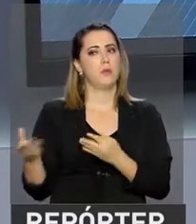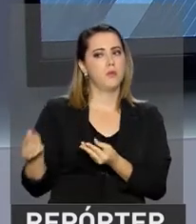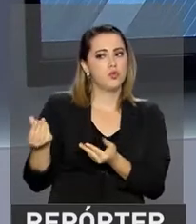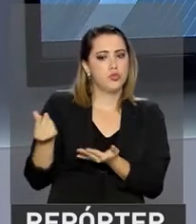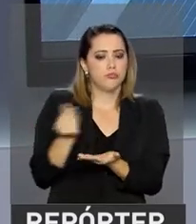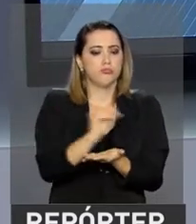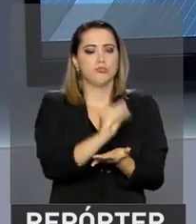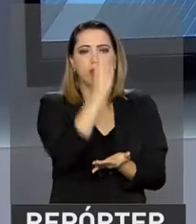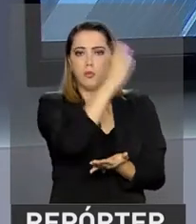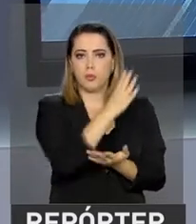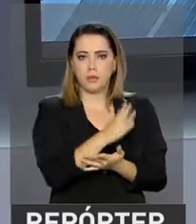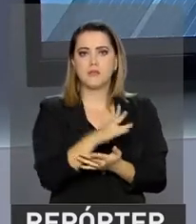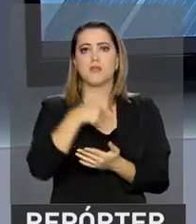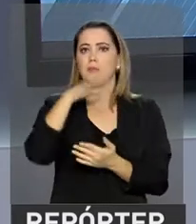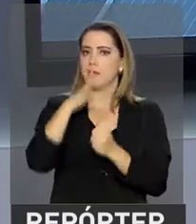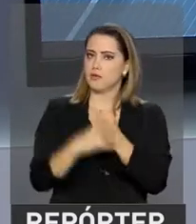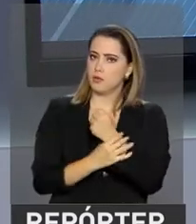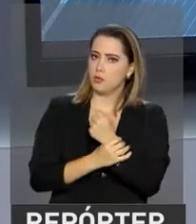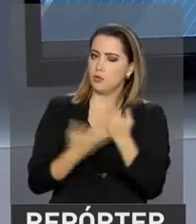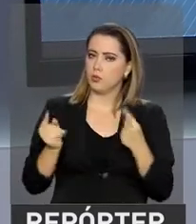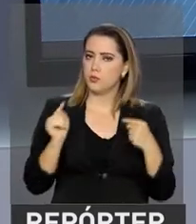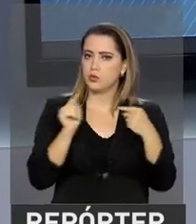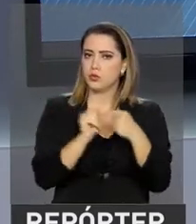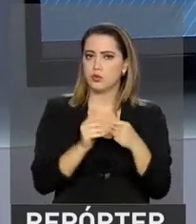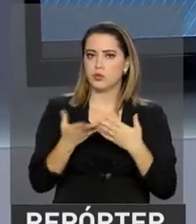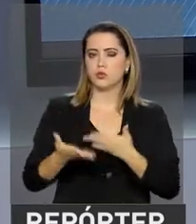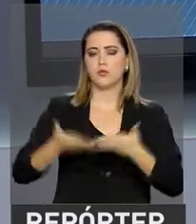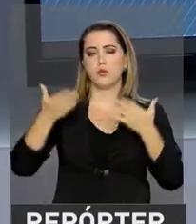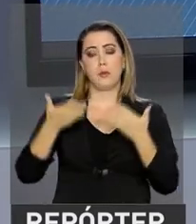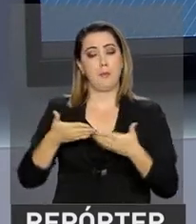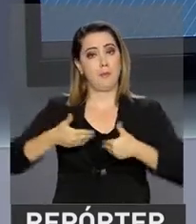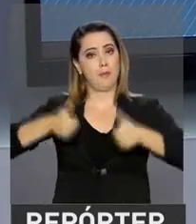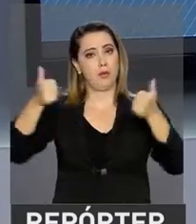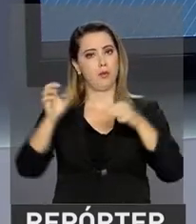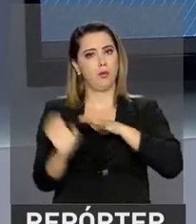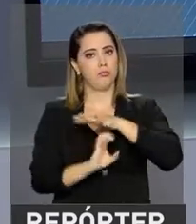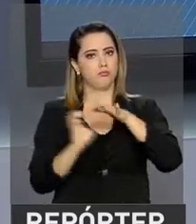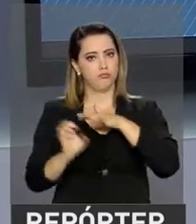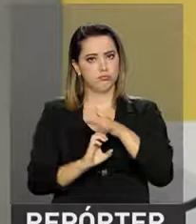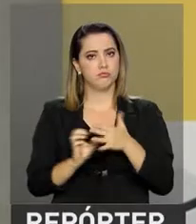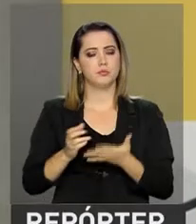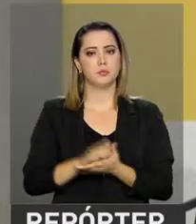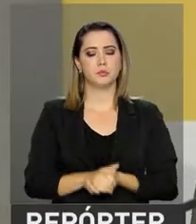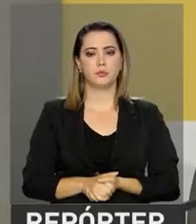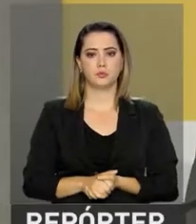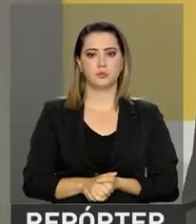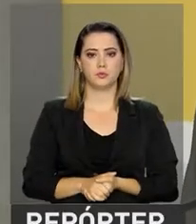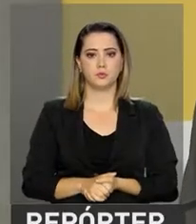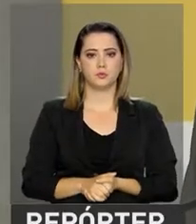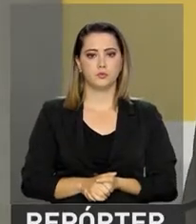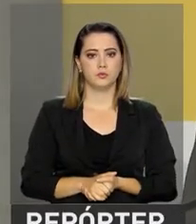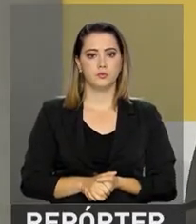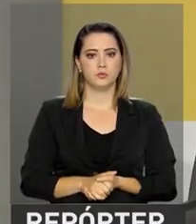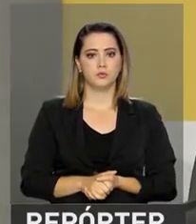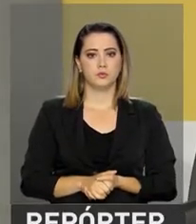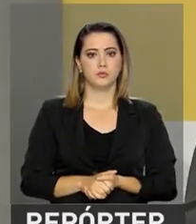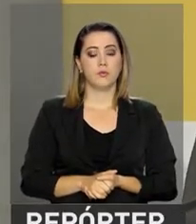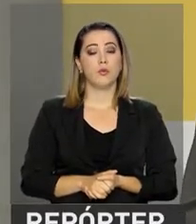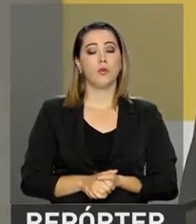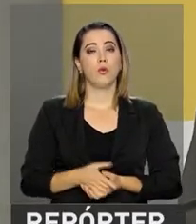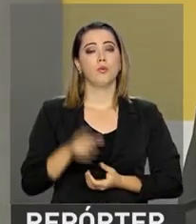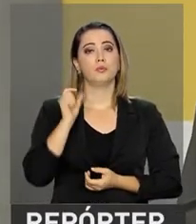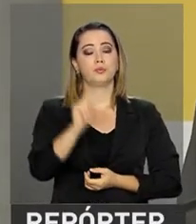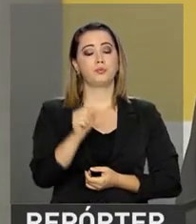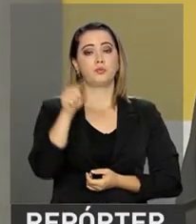o presidente a meta é tornar o brasil mais competitivo e moderno este é o brasil